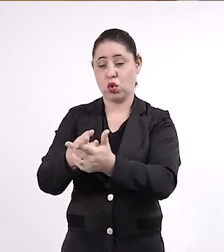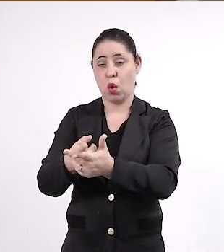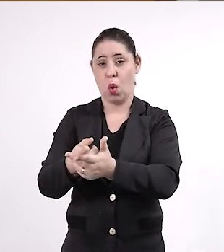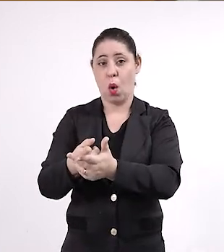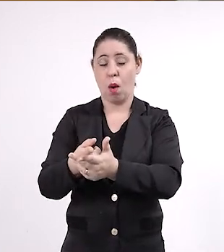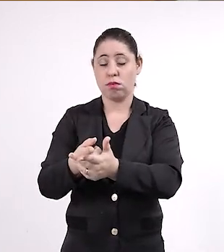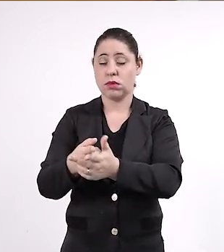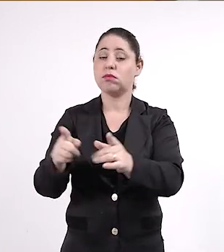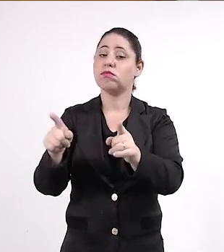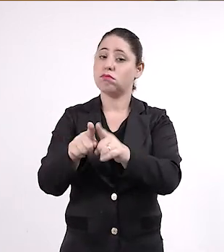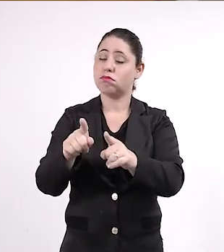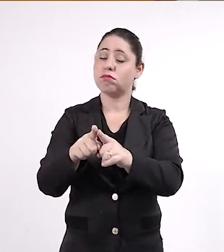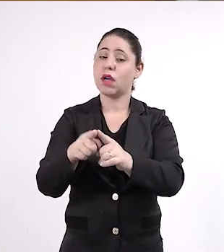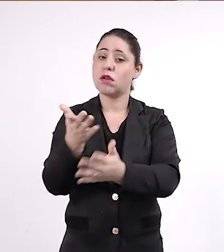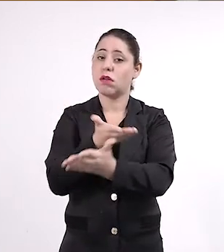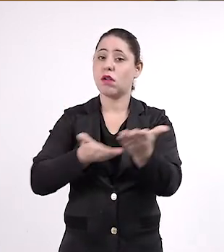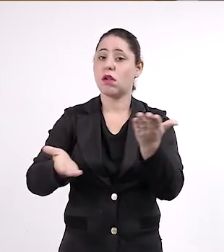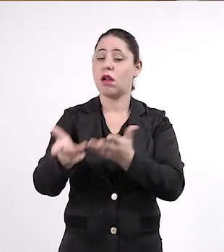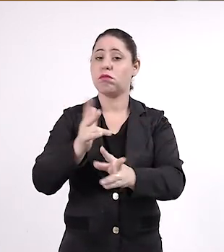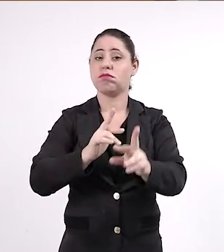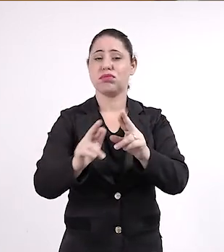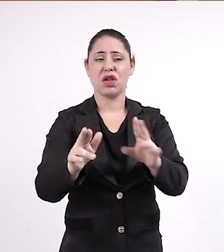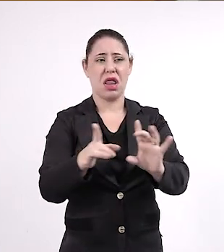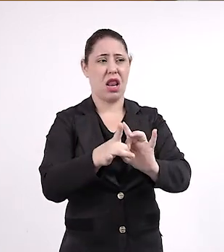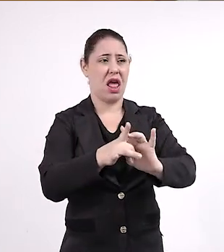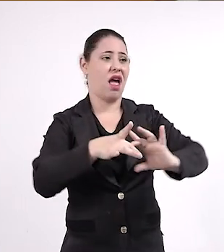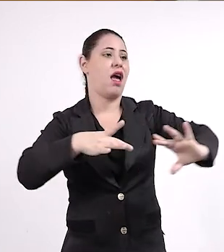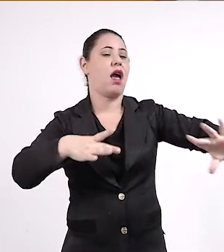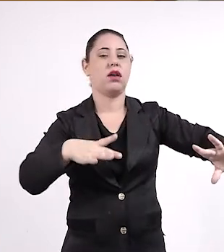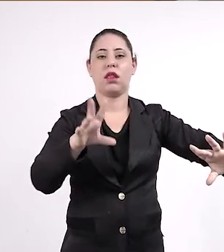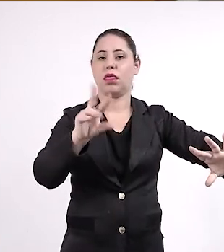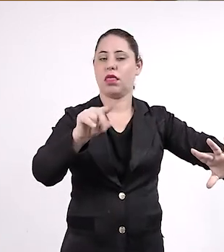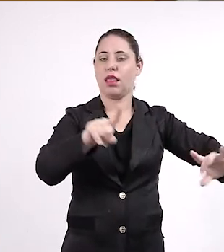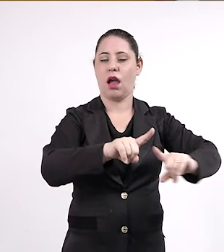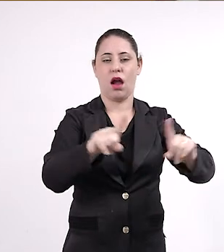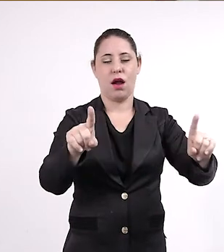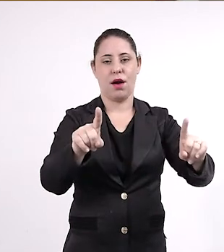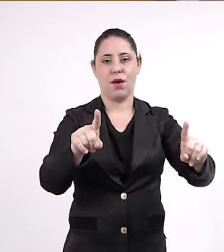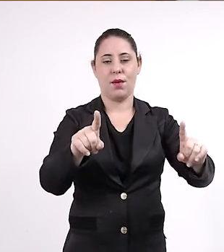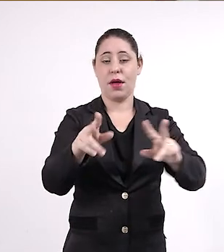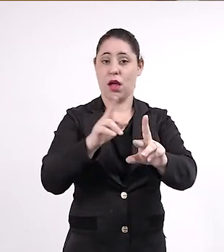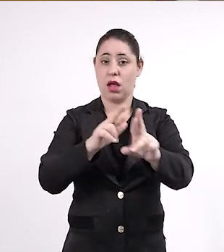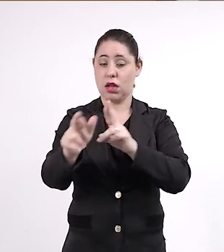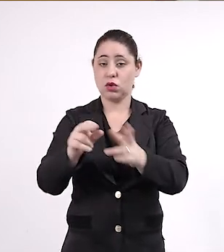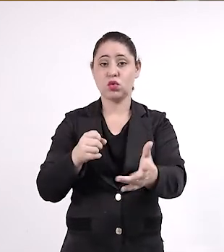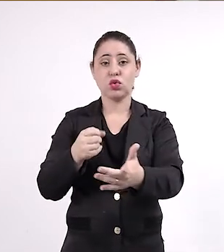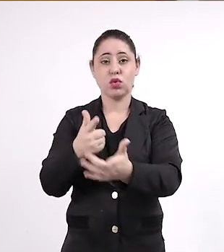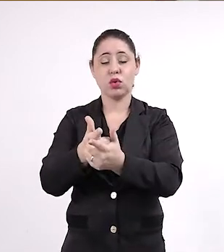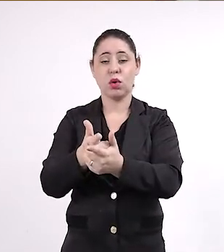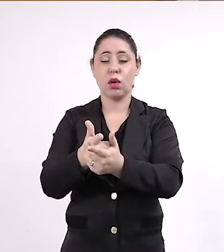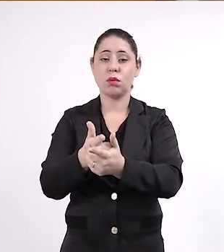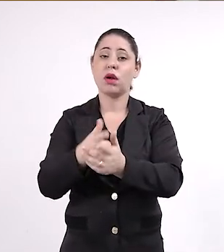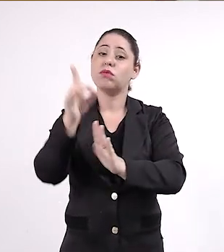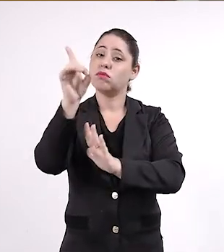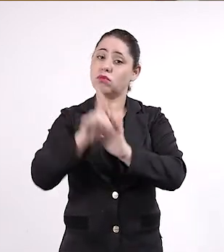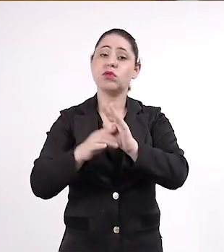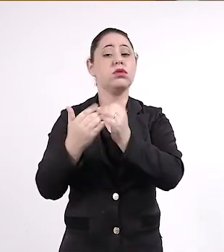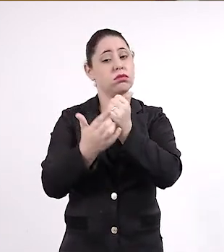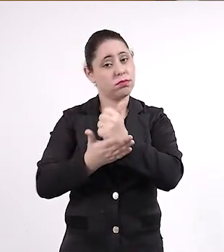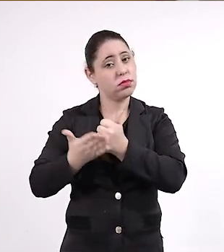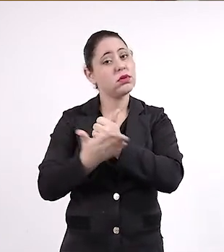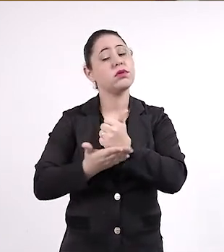consumo também, como um todo, né, ela não se desvincula ali do seu caráter de relação de consumo, apesar de ser um